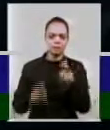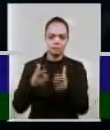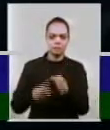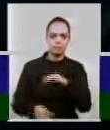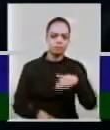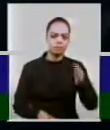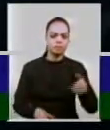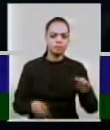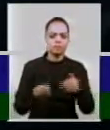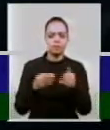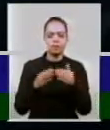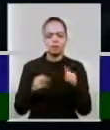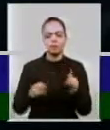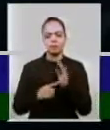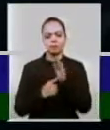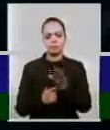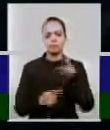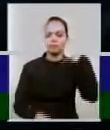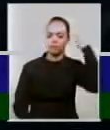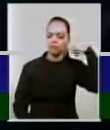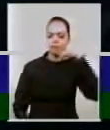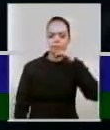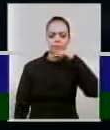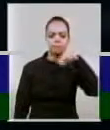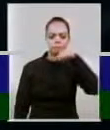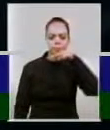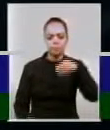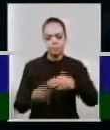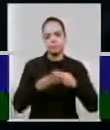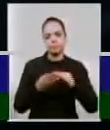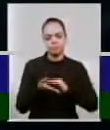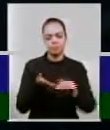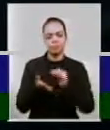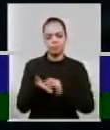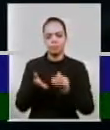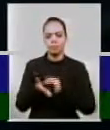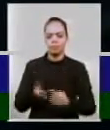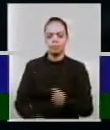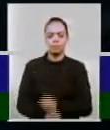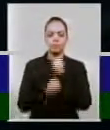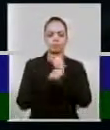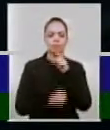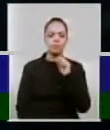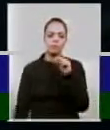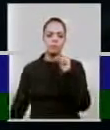Requerimentos apresentados pelo vereador Márcio Nobre, que solicita a Secretaria Municipal de Obras,